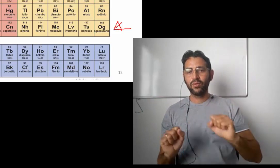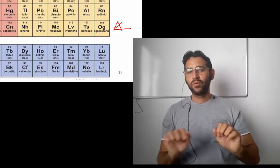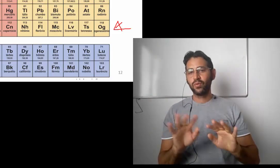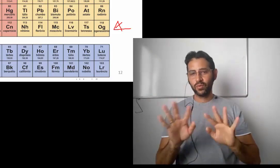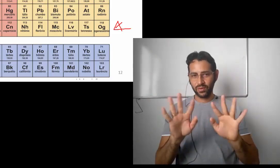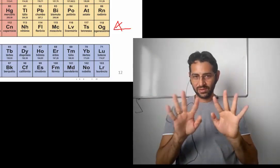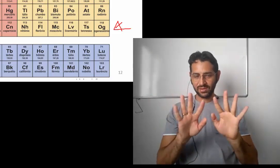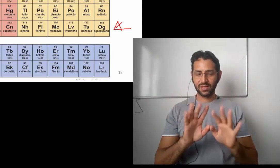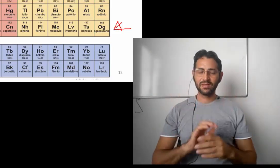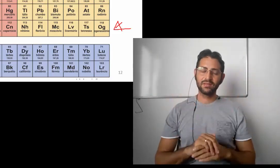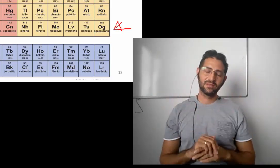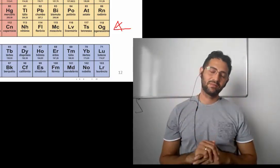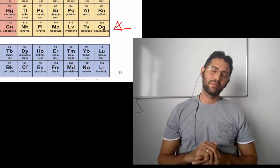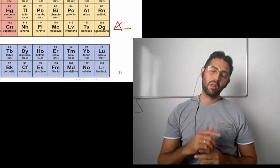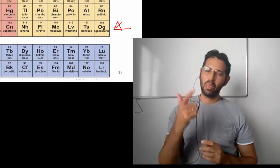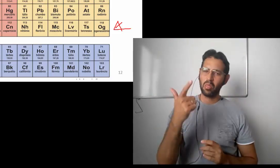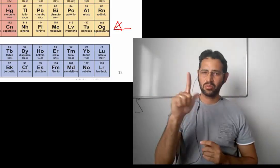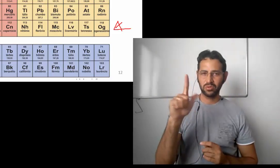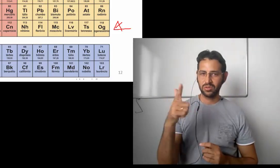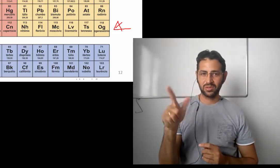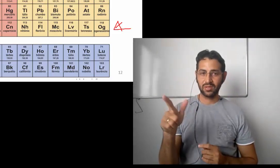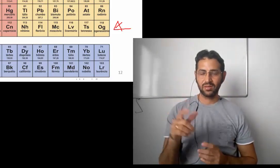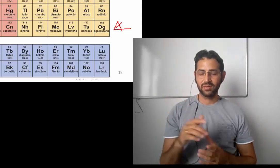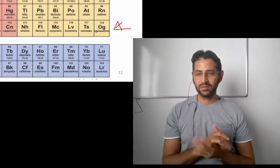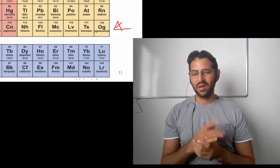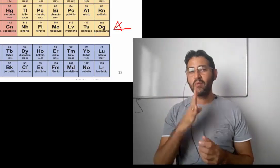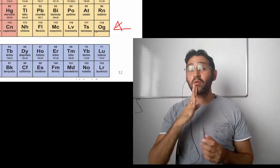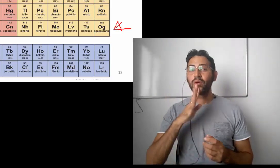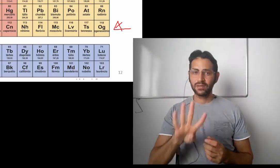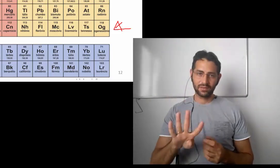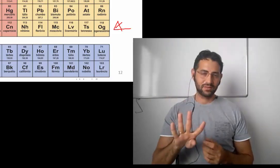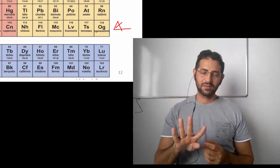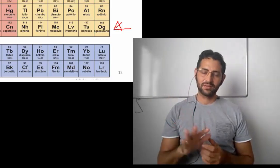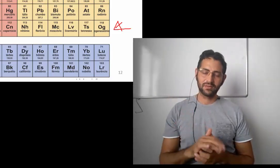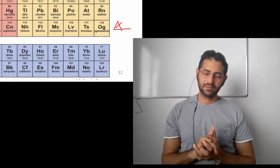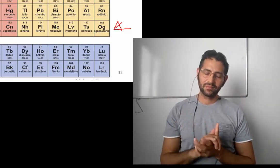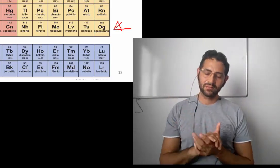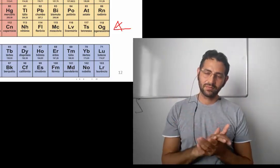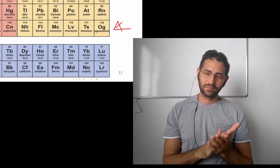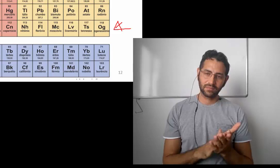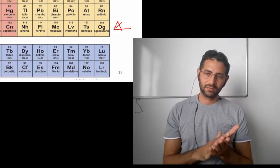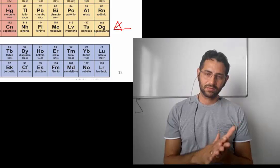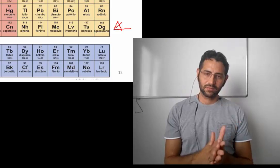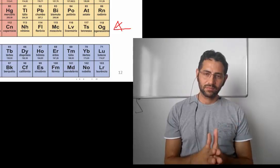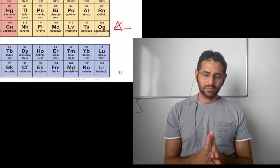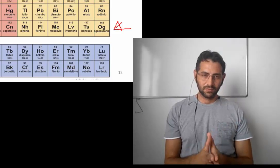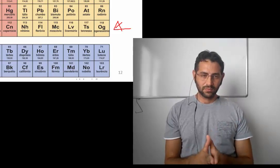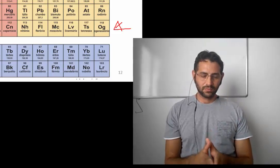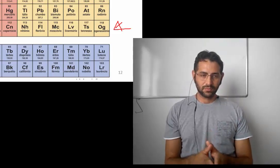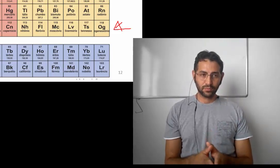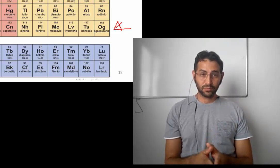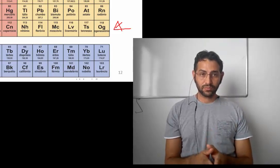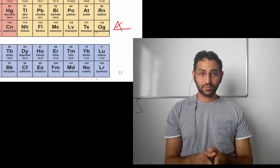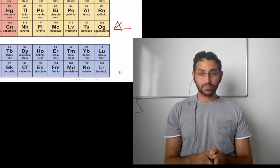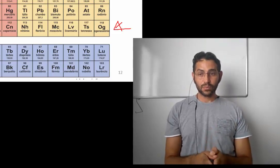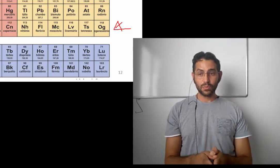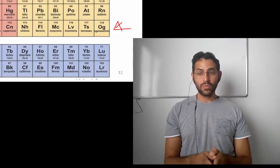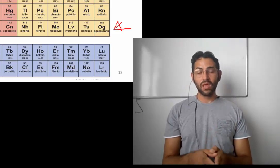certa dificuldade de reagir com os demais, né? Eles são bem estáveis. São bem